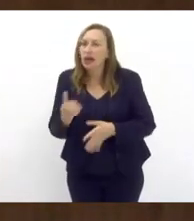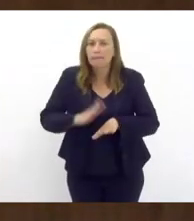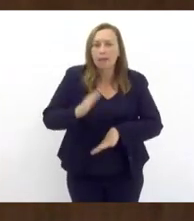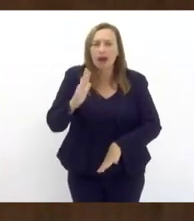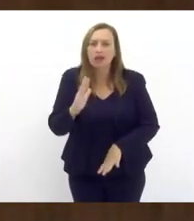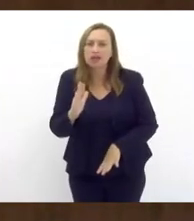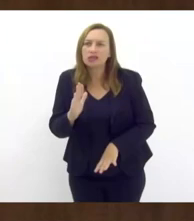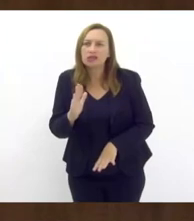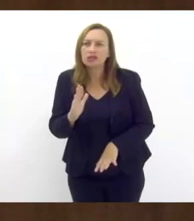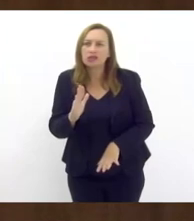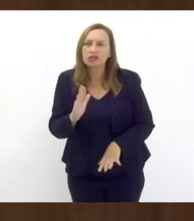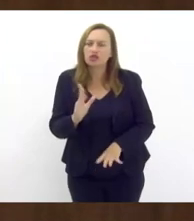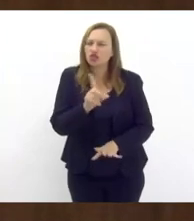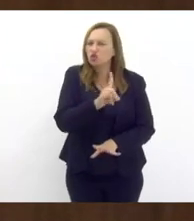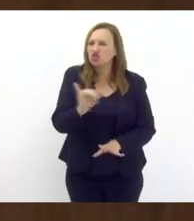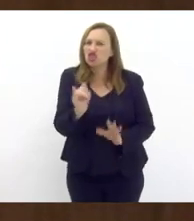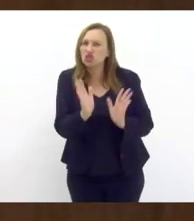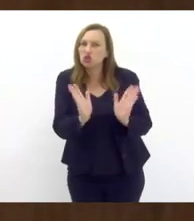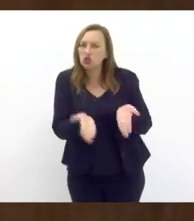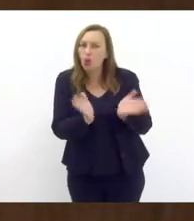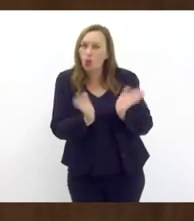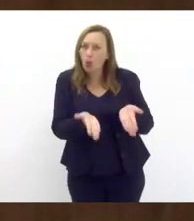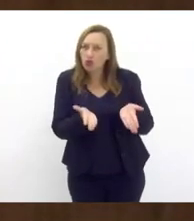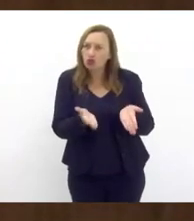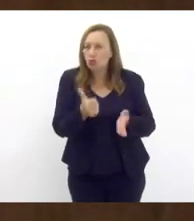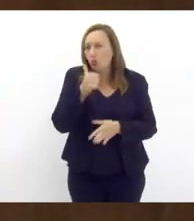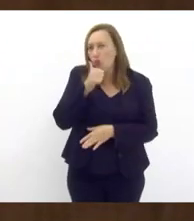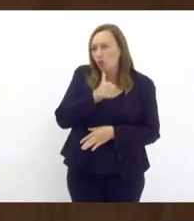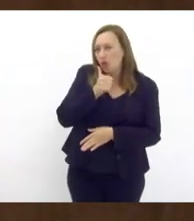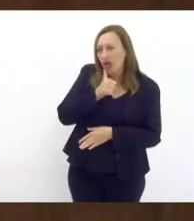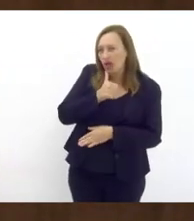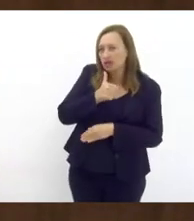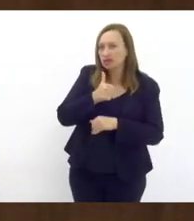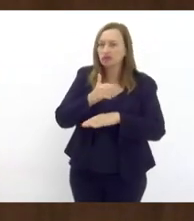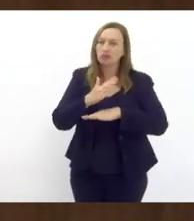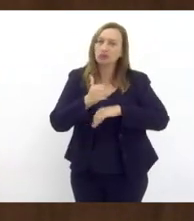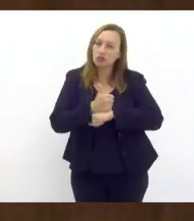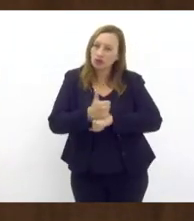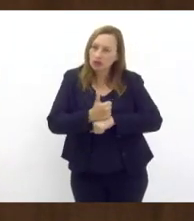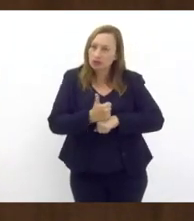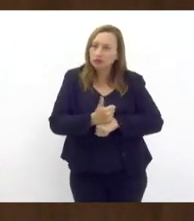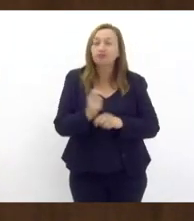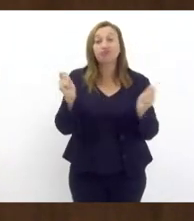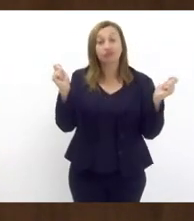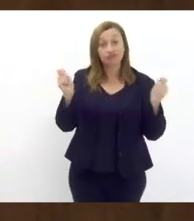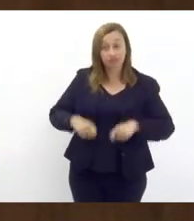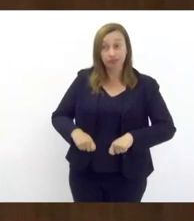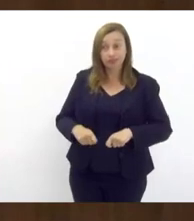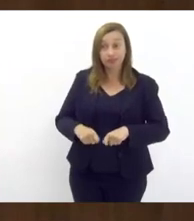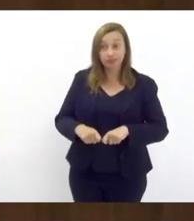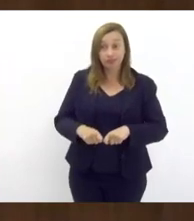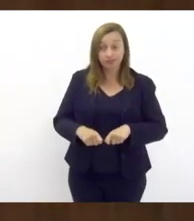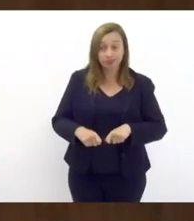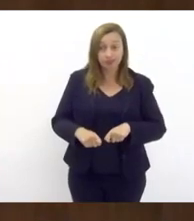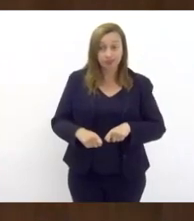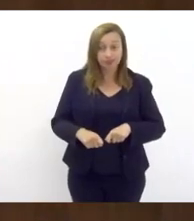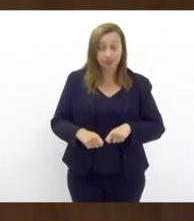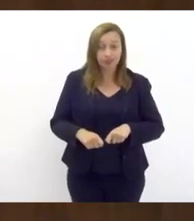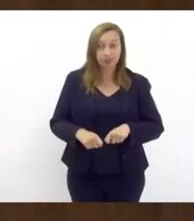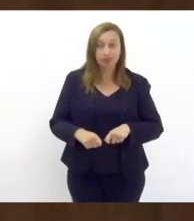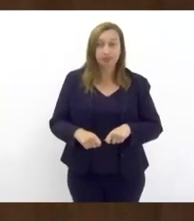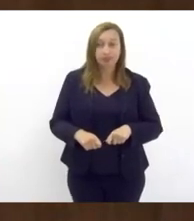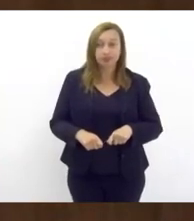mais, ainda nos dias de hoje, que mulheres profissionais capacitadas ainda